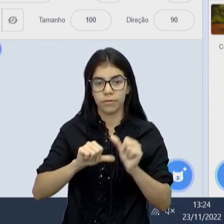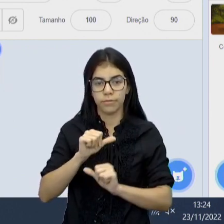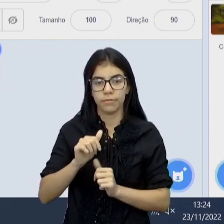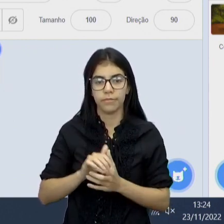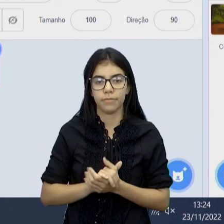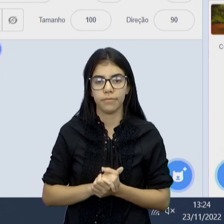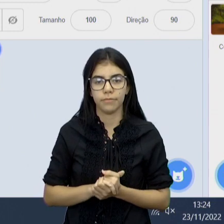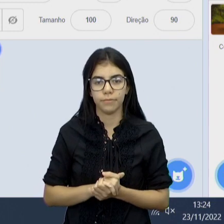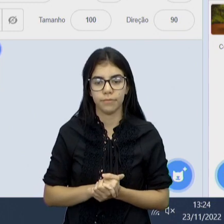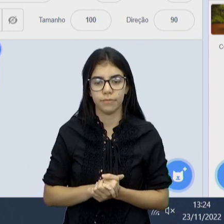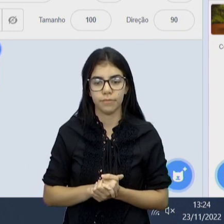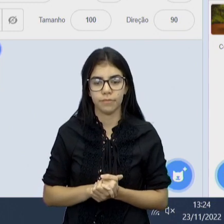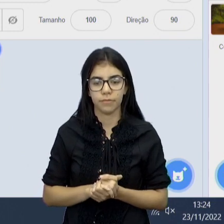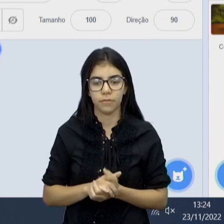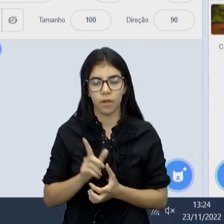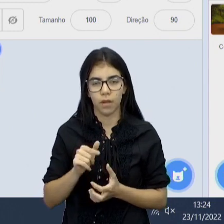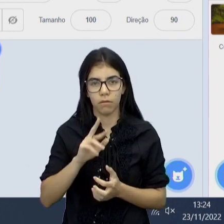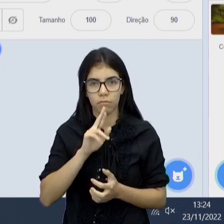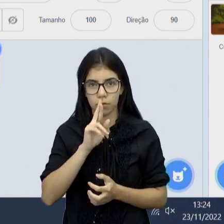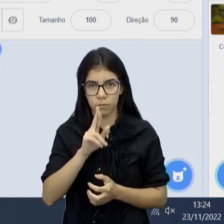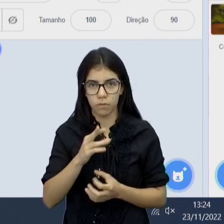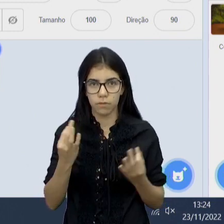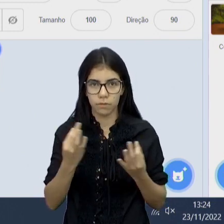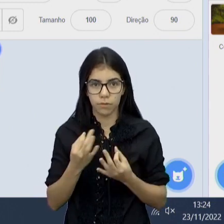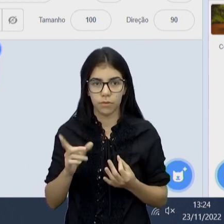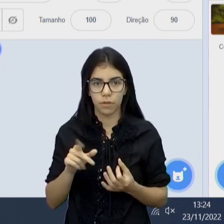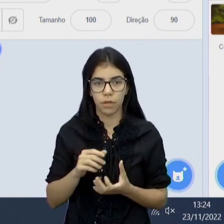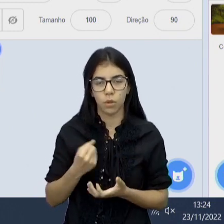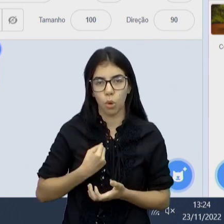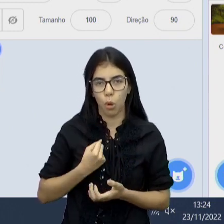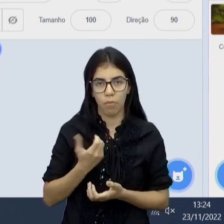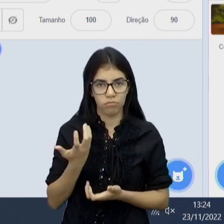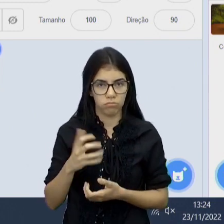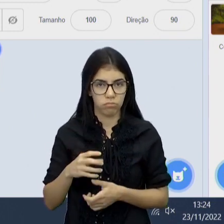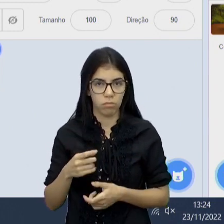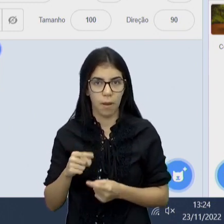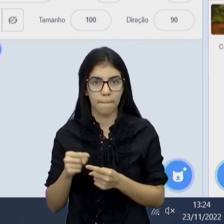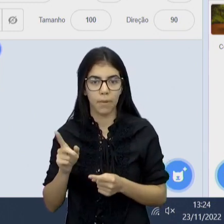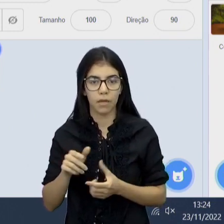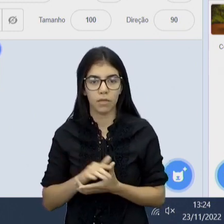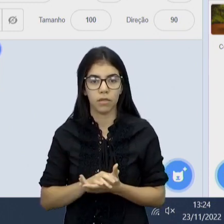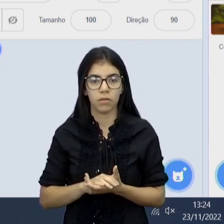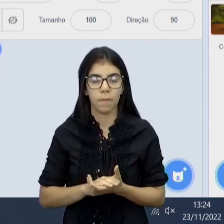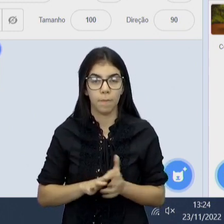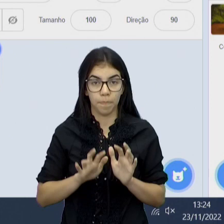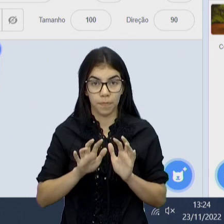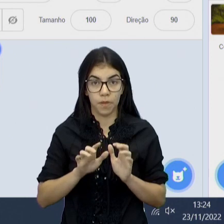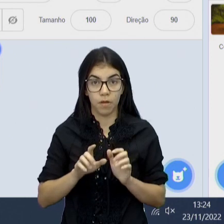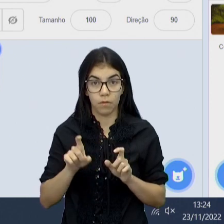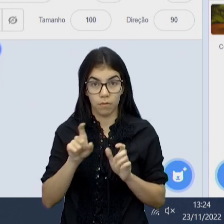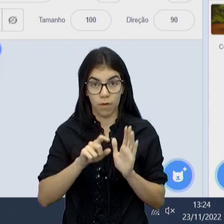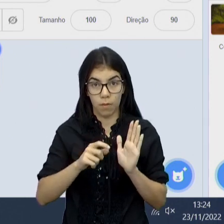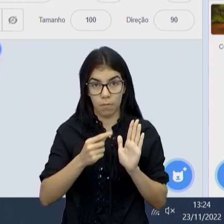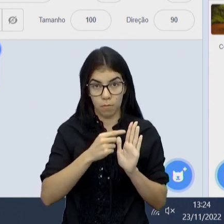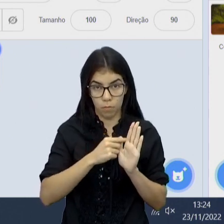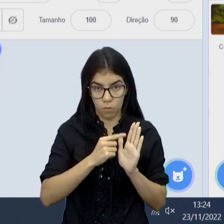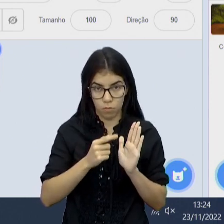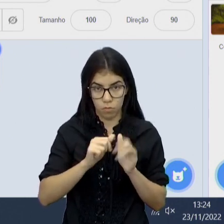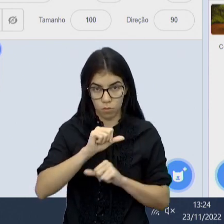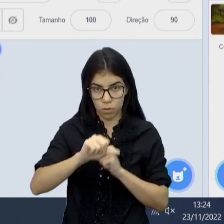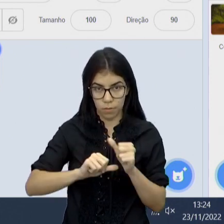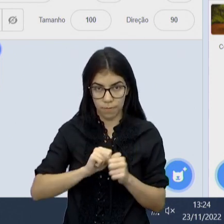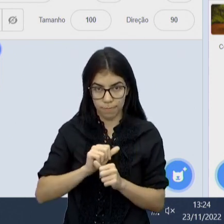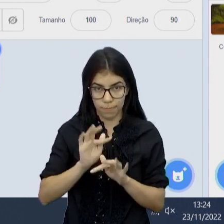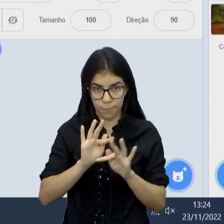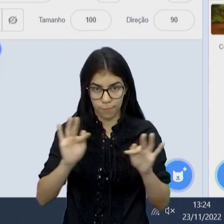Pergunte. Que esse é aquele que causa uma resposta. Ok. Só que aí não é o número que eu quero. Você Tá. vai escrever digite um número. Digite.